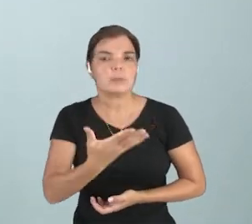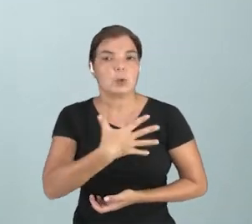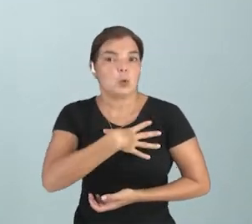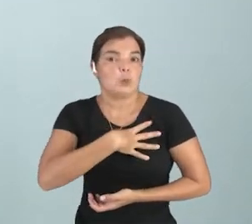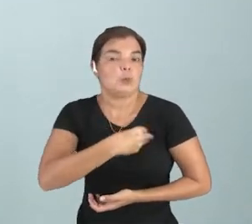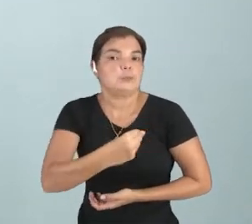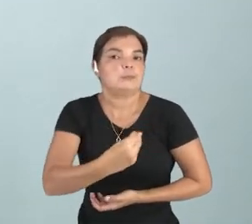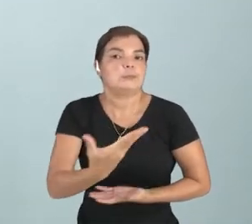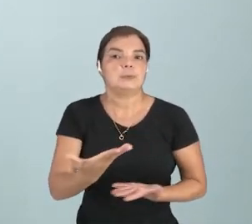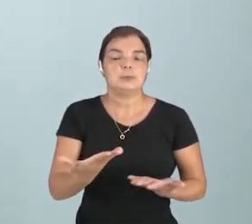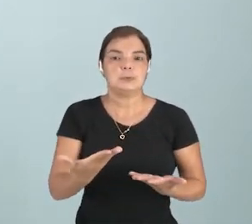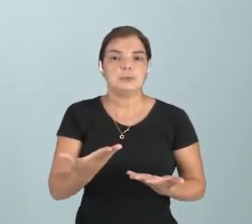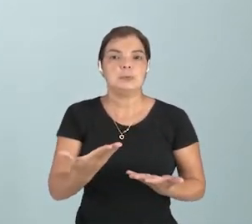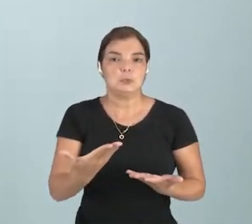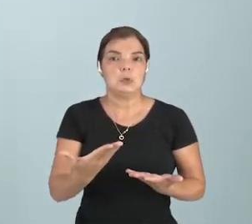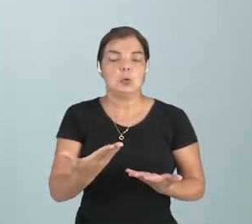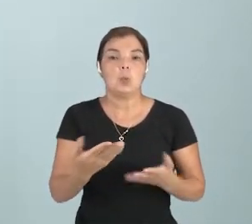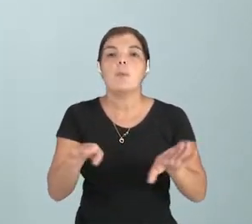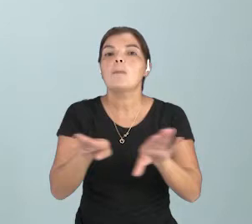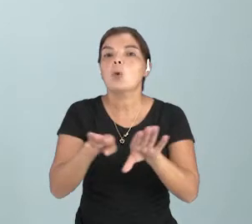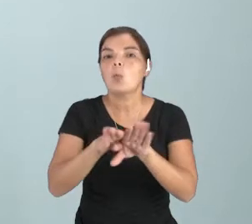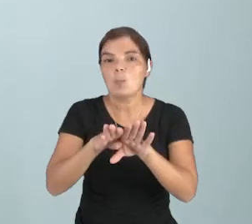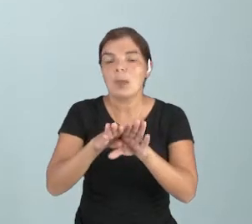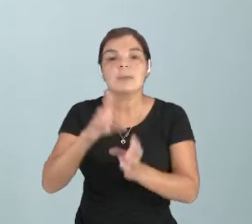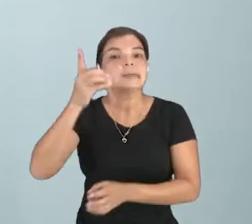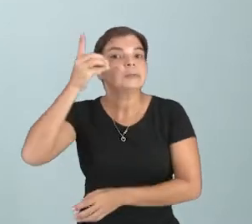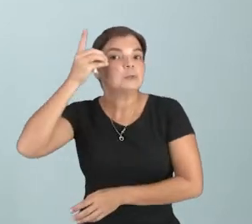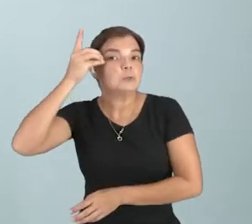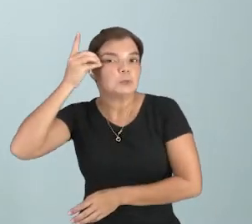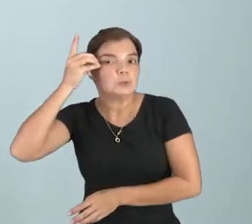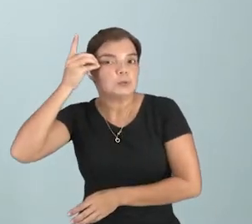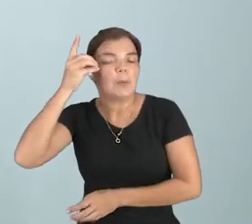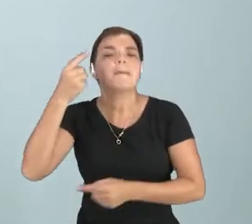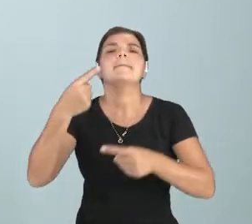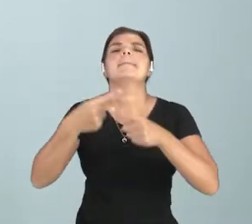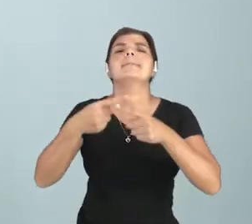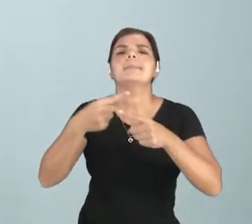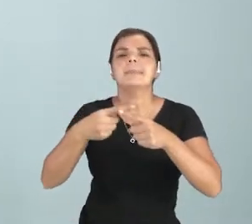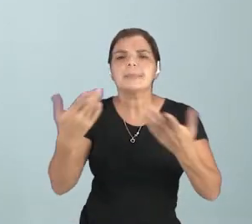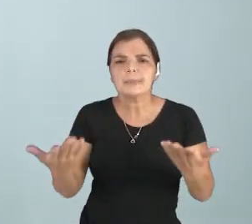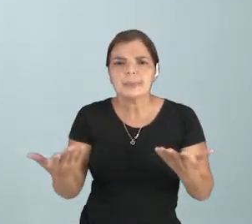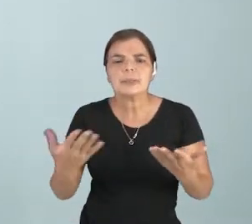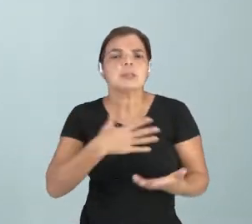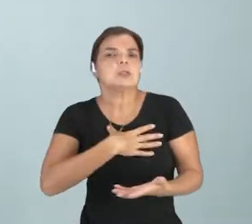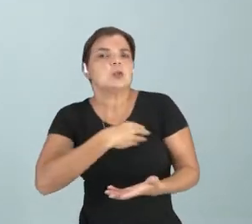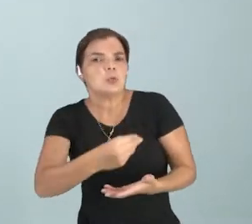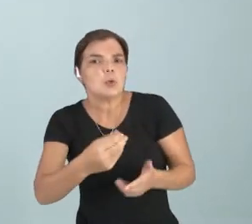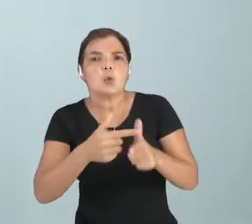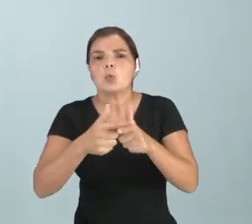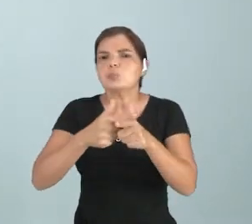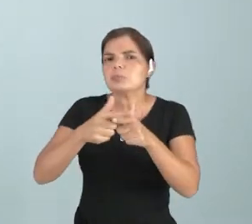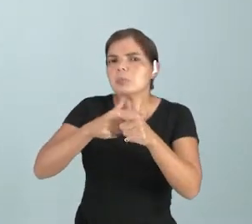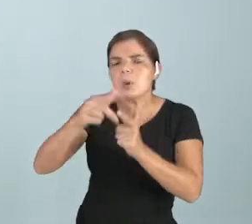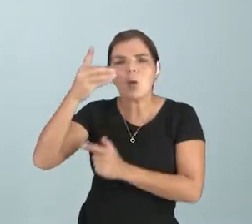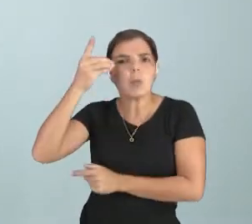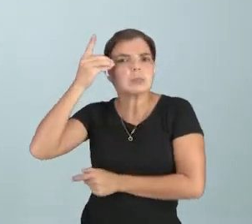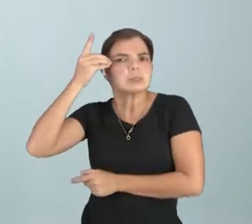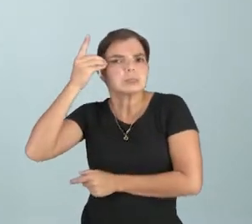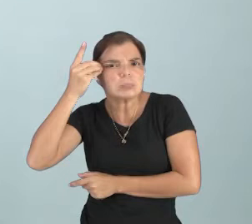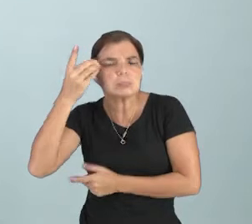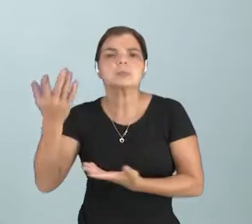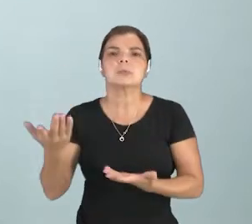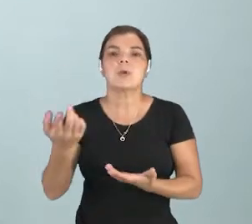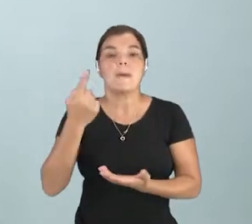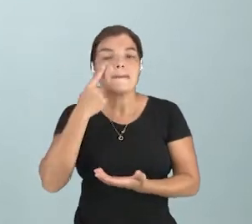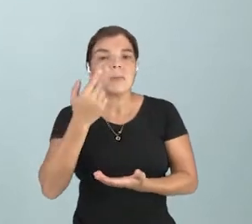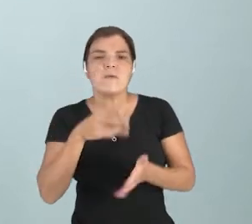nasceu com síndrome de Down. Vamos saber por que esse filho nasceu com síndrome de Down. Então